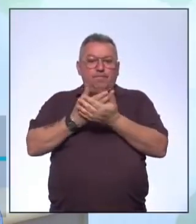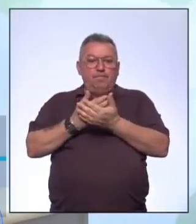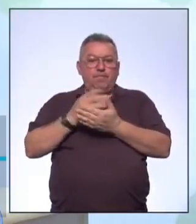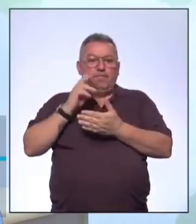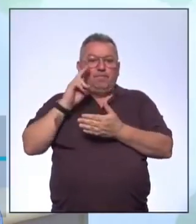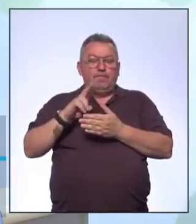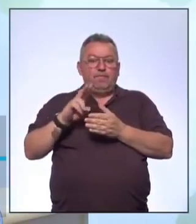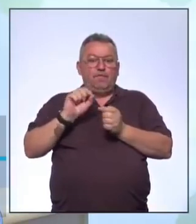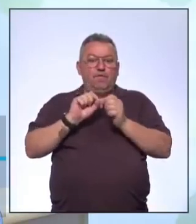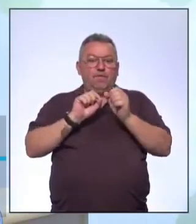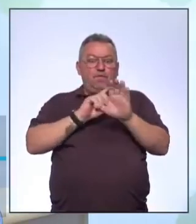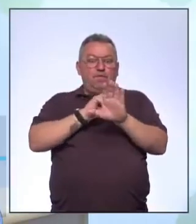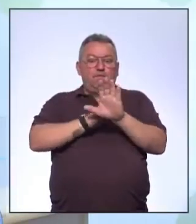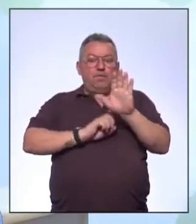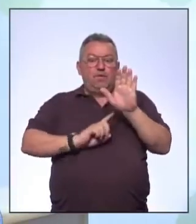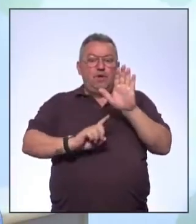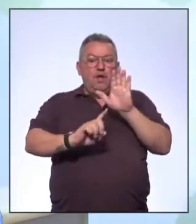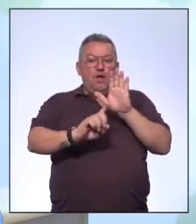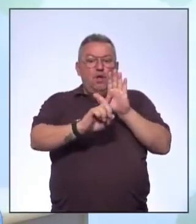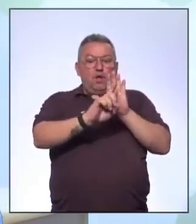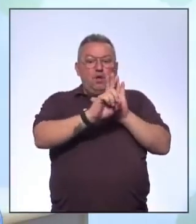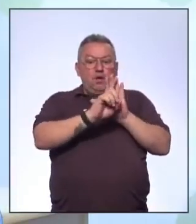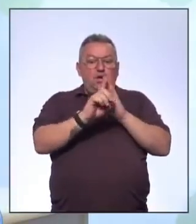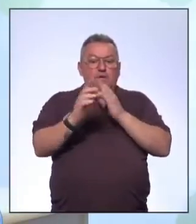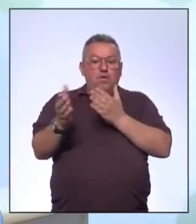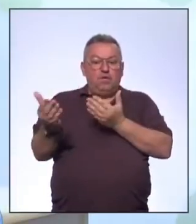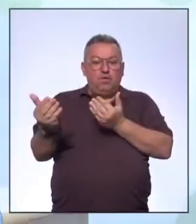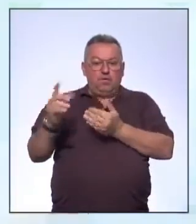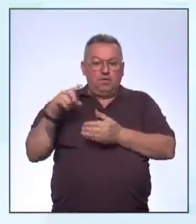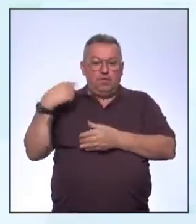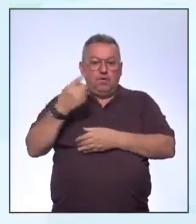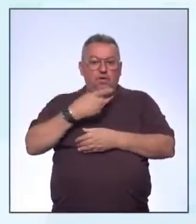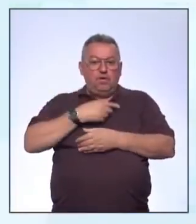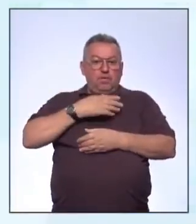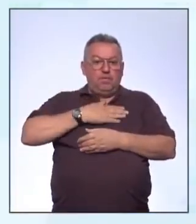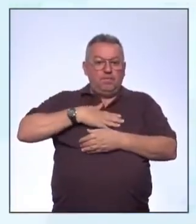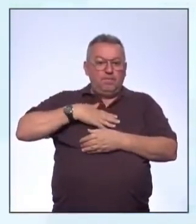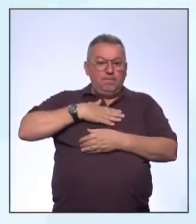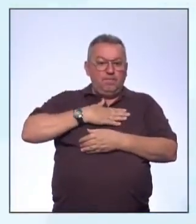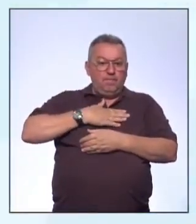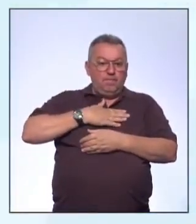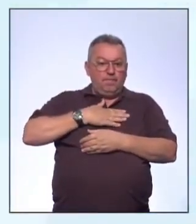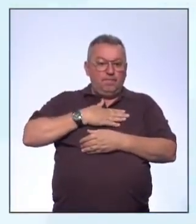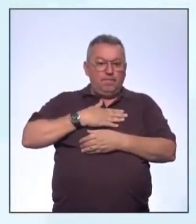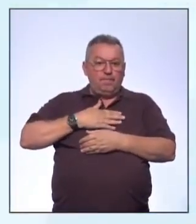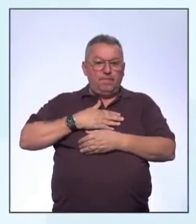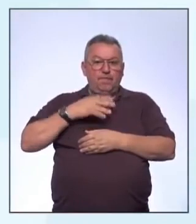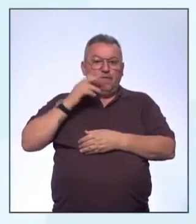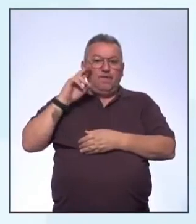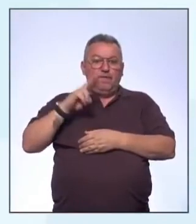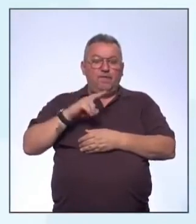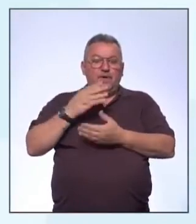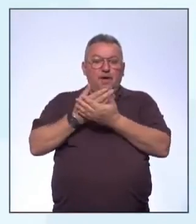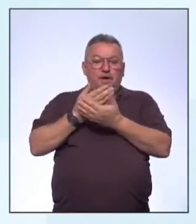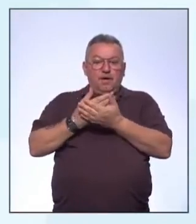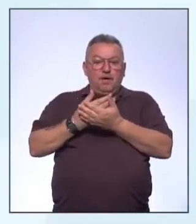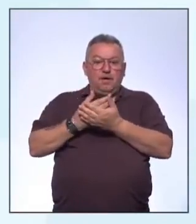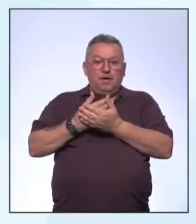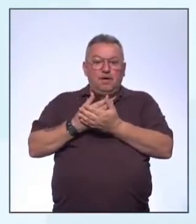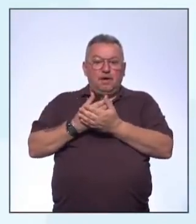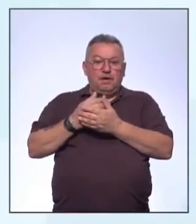o protagonismo juvenil, que nós gostamos de estar expondo aí, a estudante